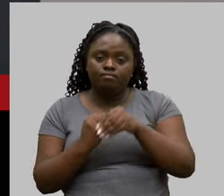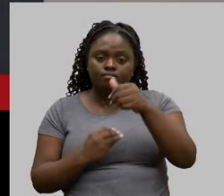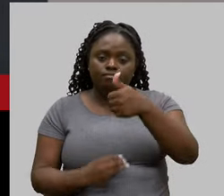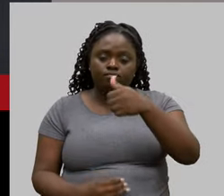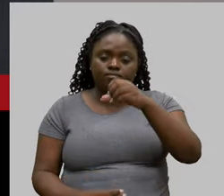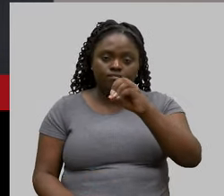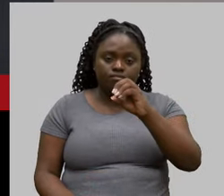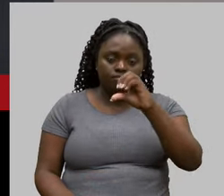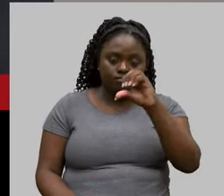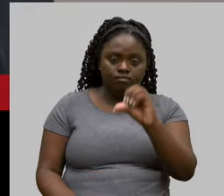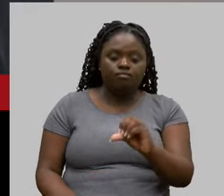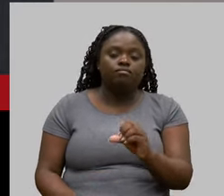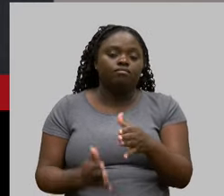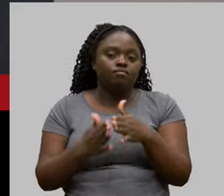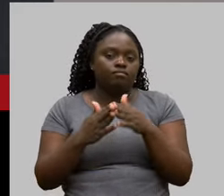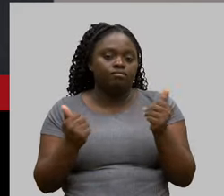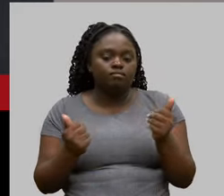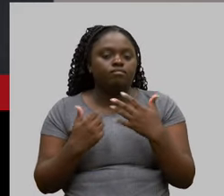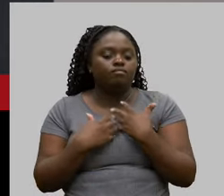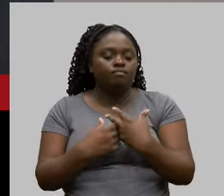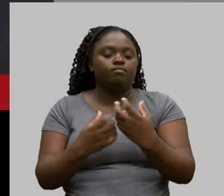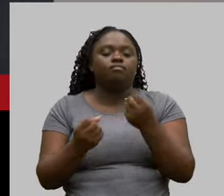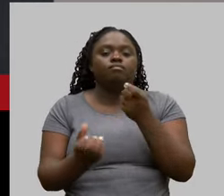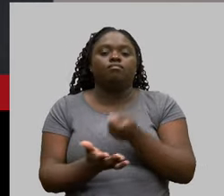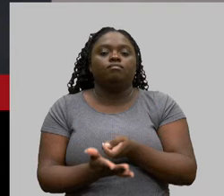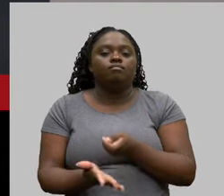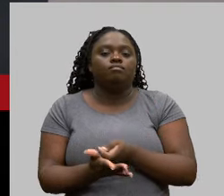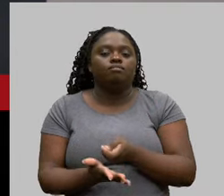seja obrigatória